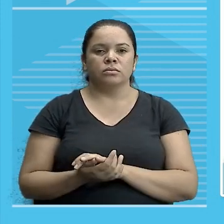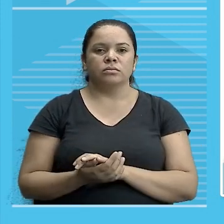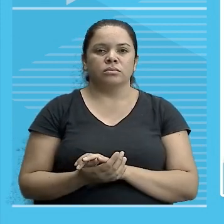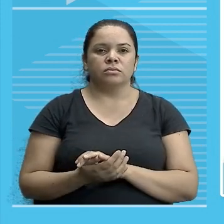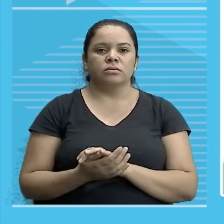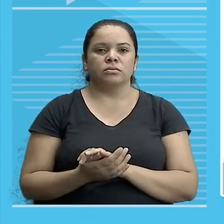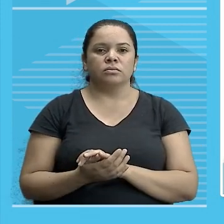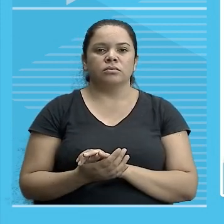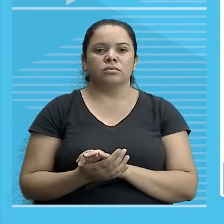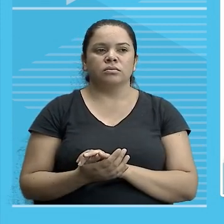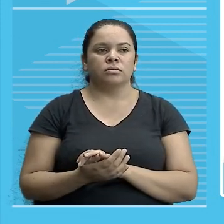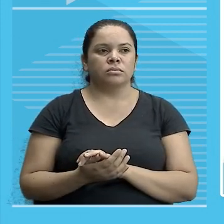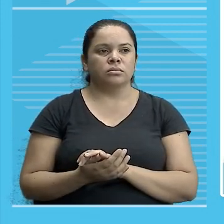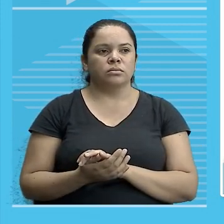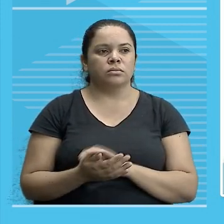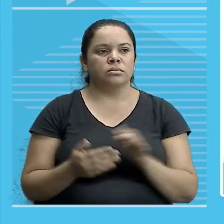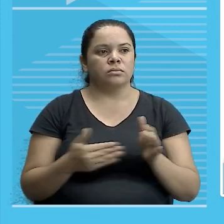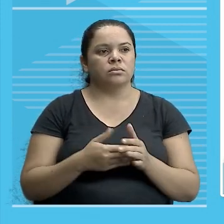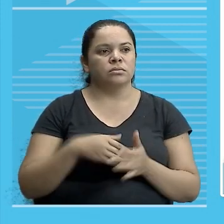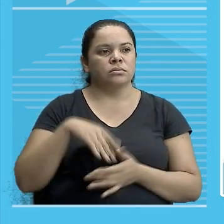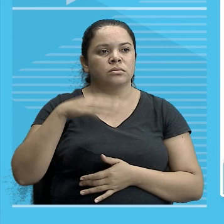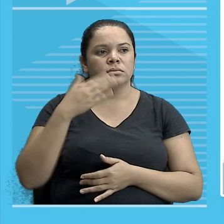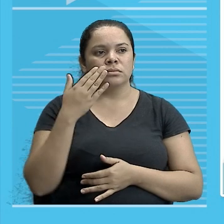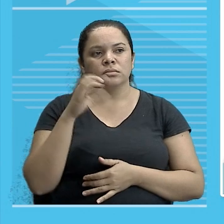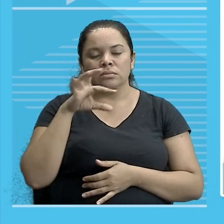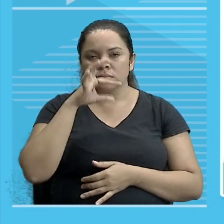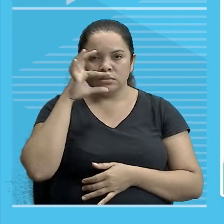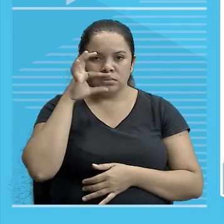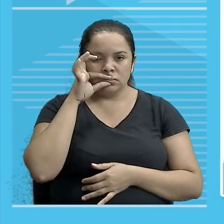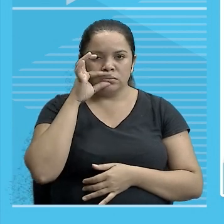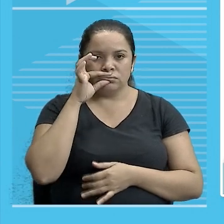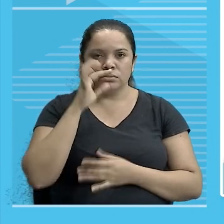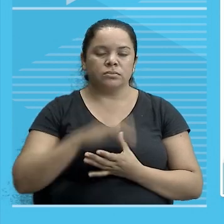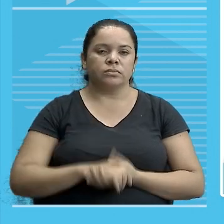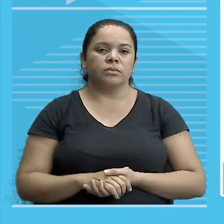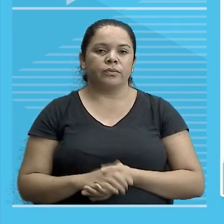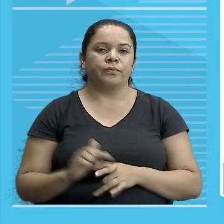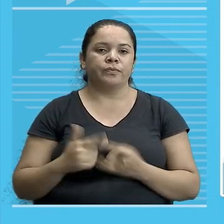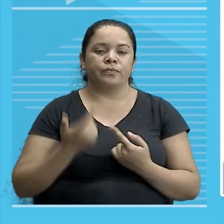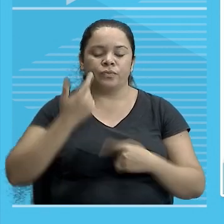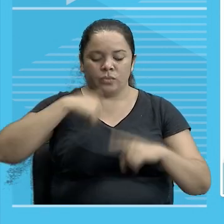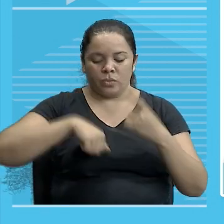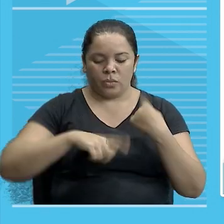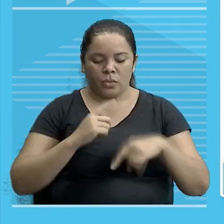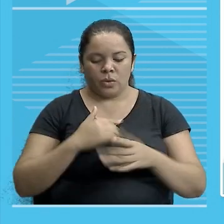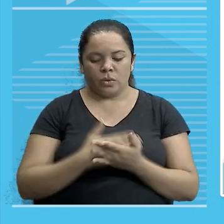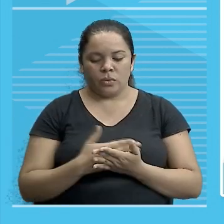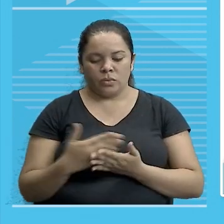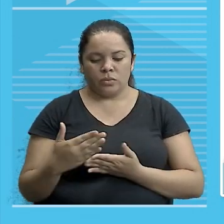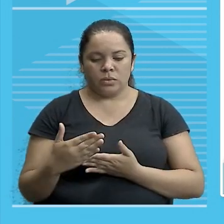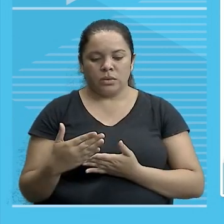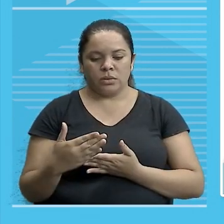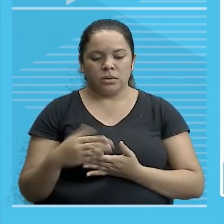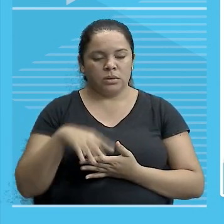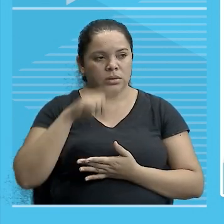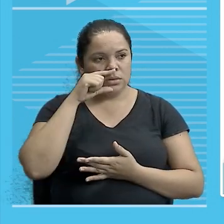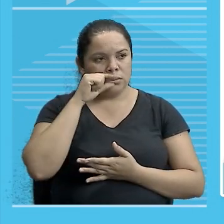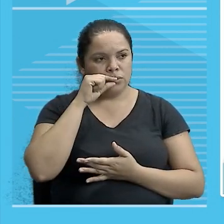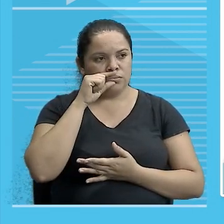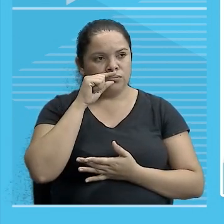boca. Mas, do ponto de vista fisiológico, ele começa na boca e termina no ânus, que é o que nós estamos vendo. Boca,